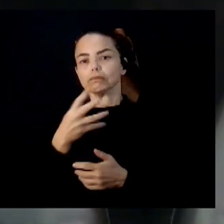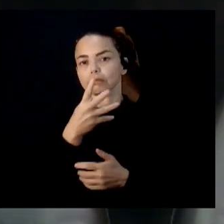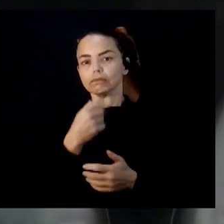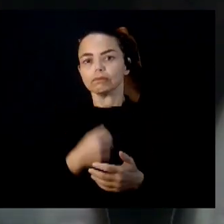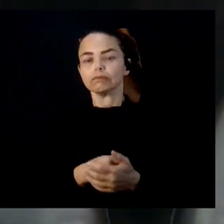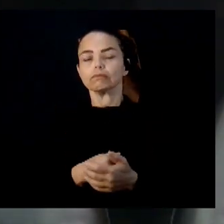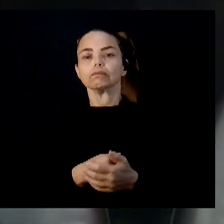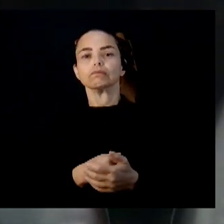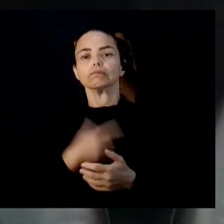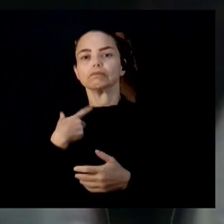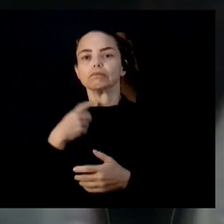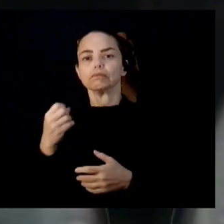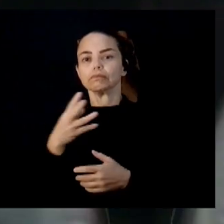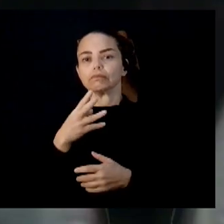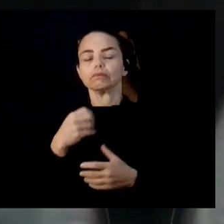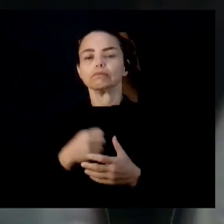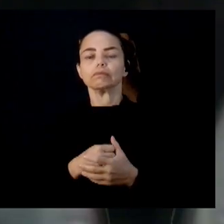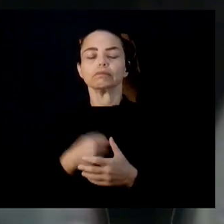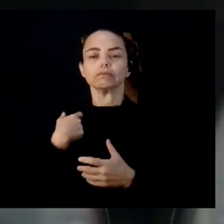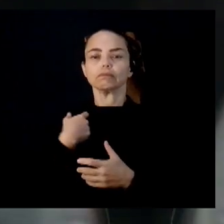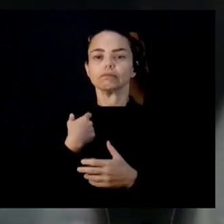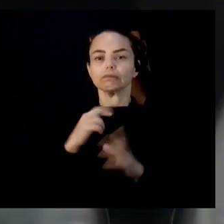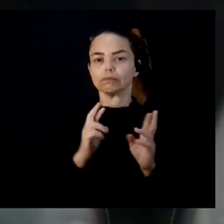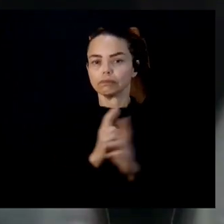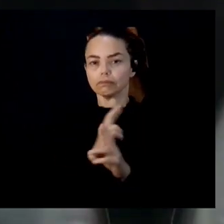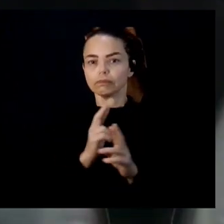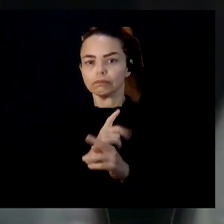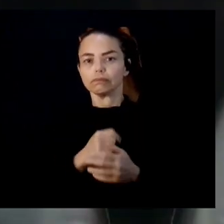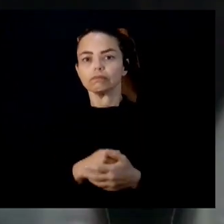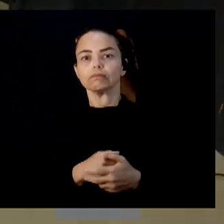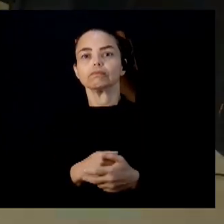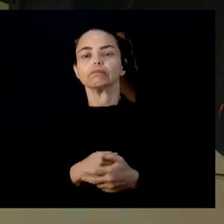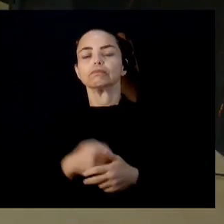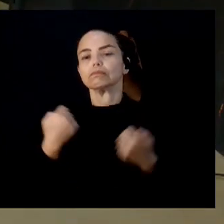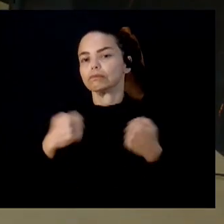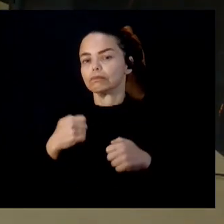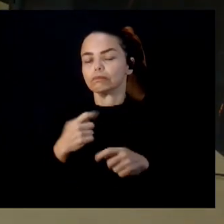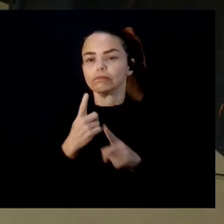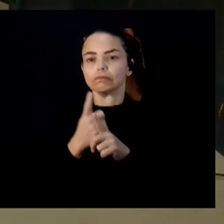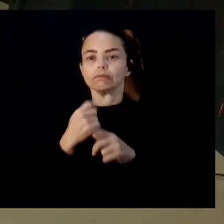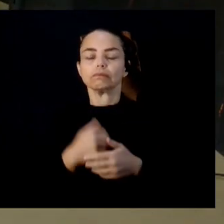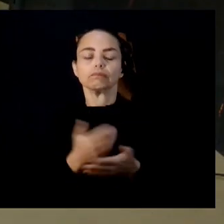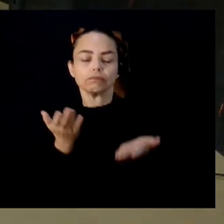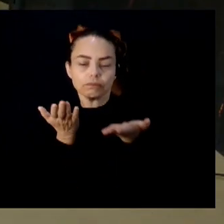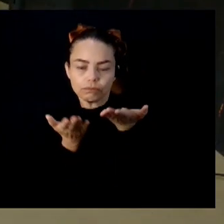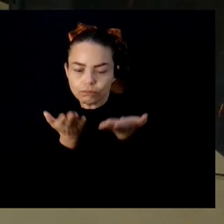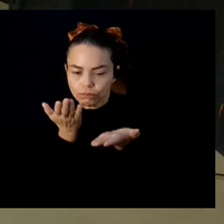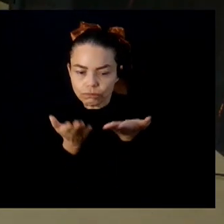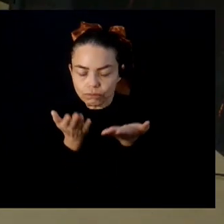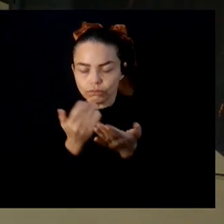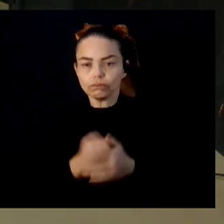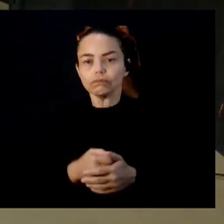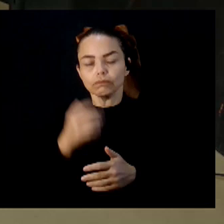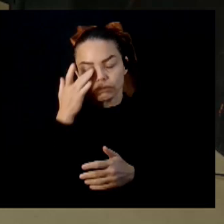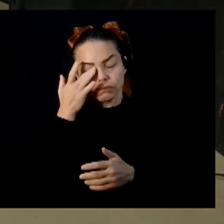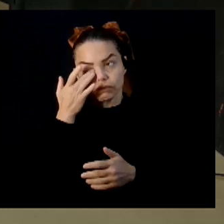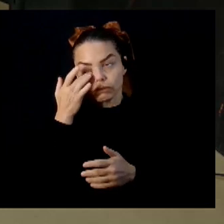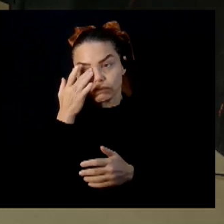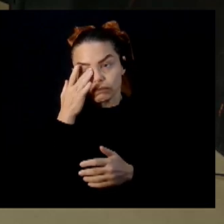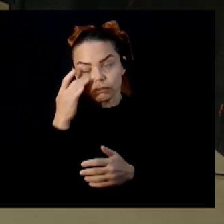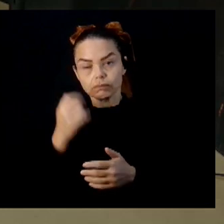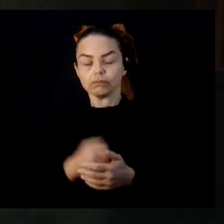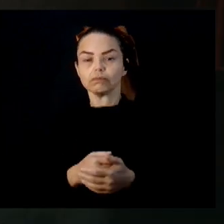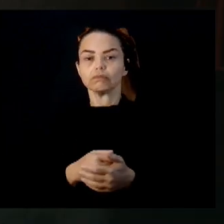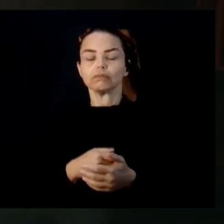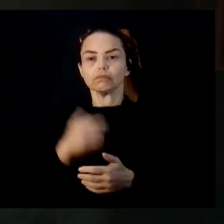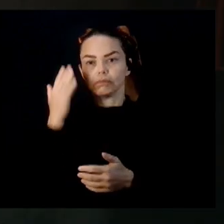o novo mesmo nessas relações é muito importante. Mas aí é preciso encontrar, então, um equilíbrio para que também o outro entenda